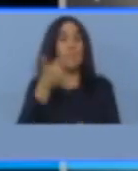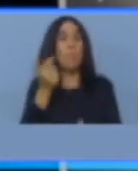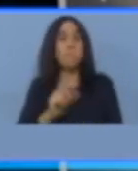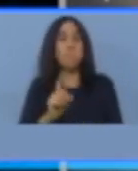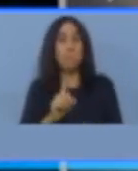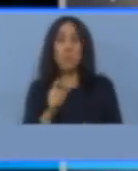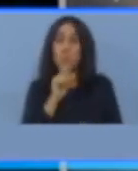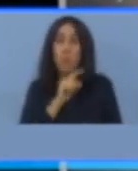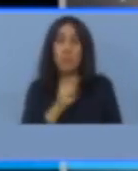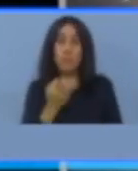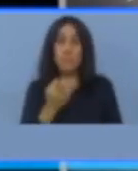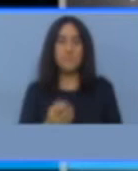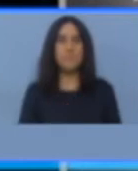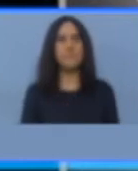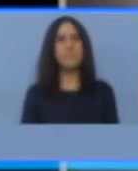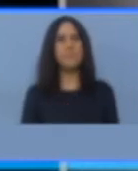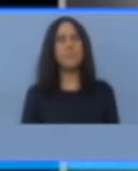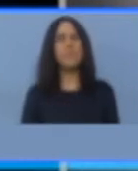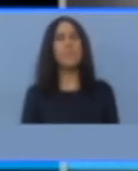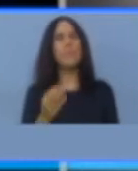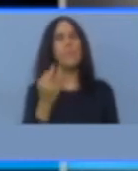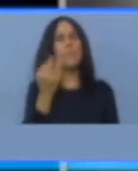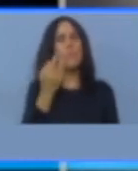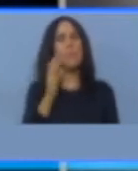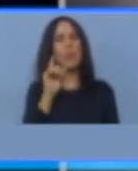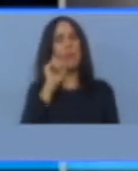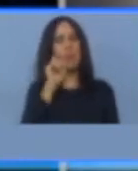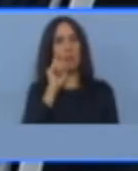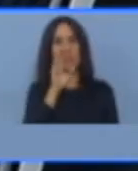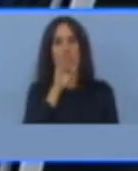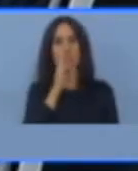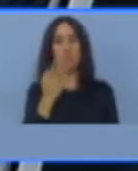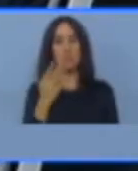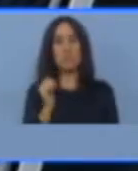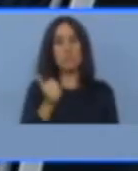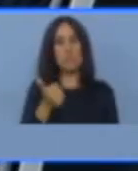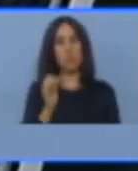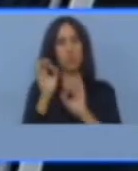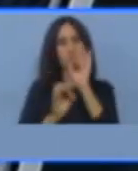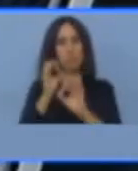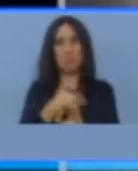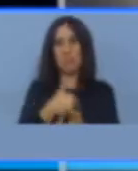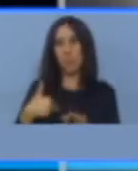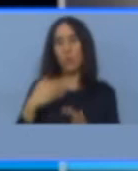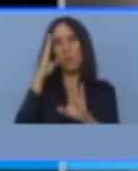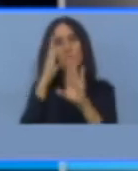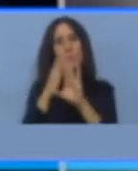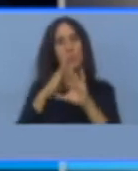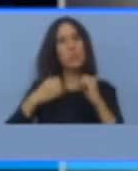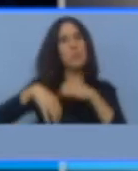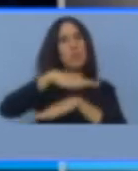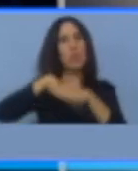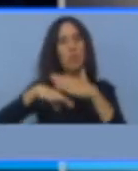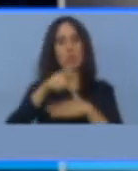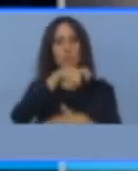possível e pode correr. E há a garantia de que, com a prestação dos cuidados certos, de saúde e psicossociais,